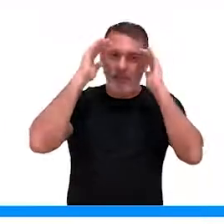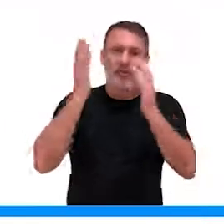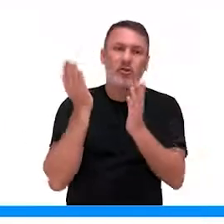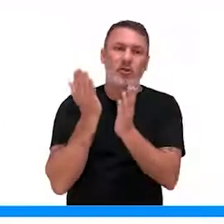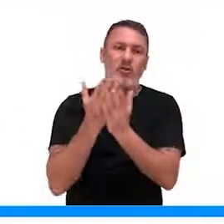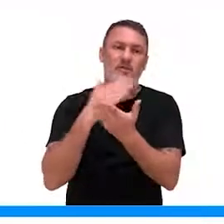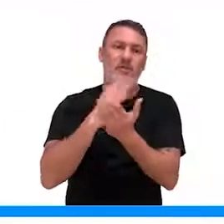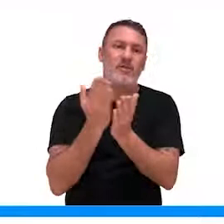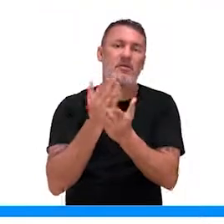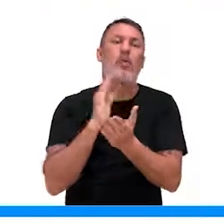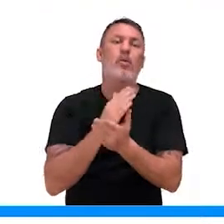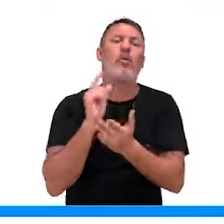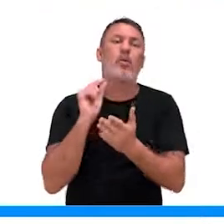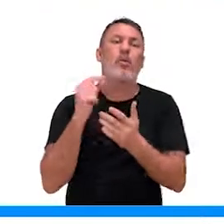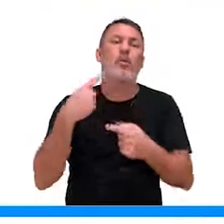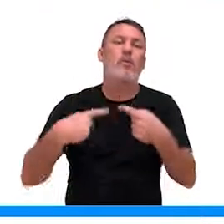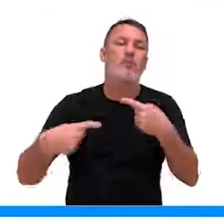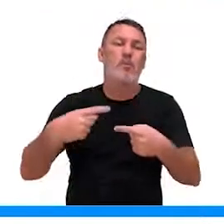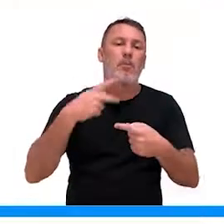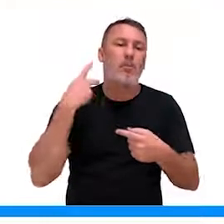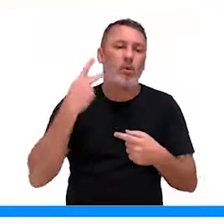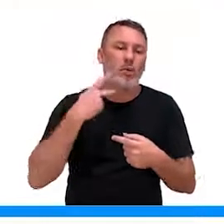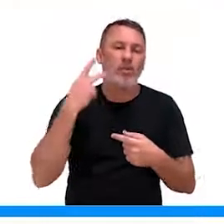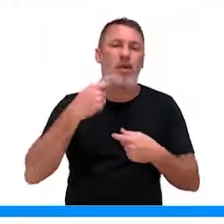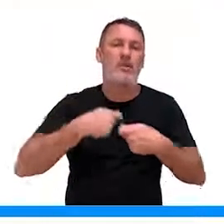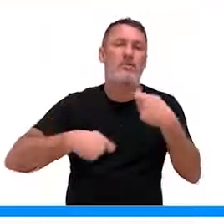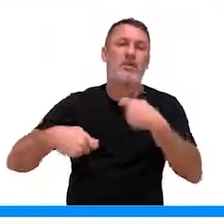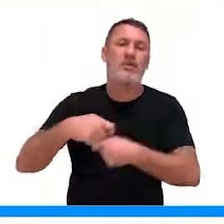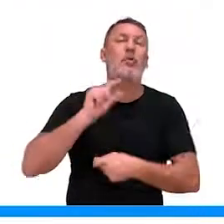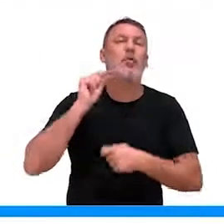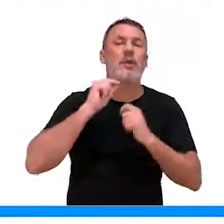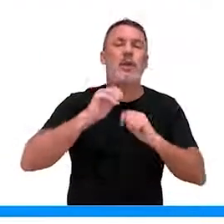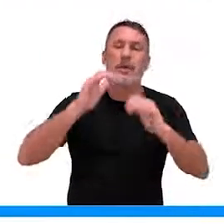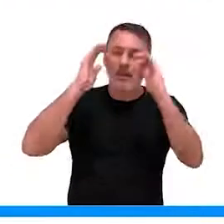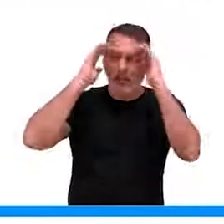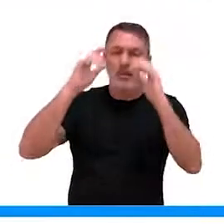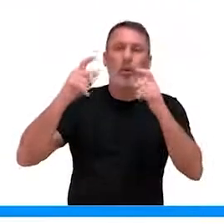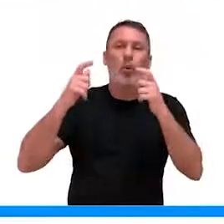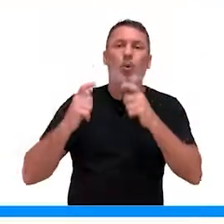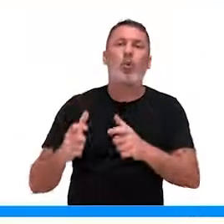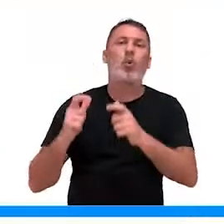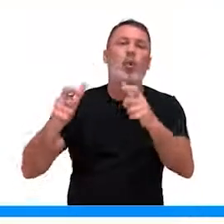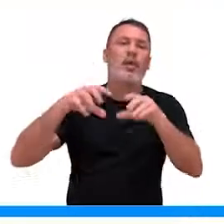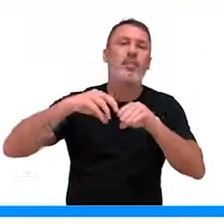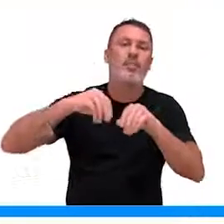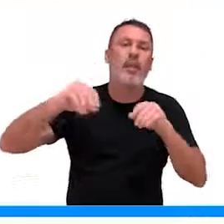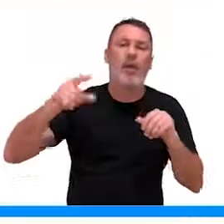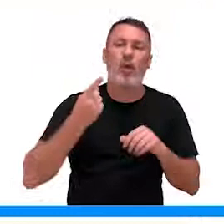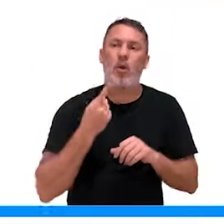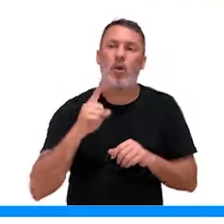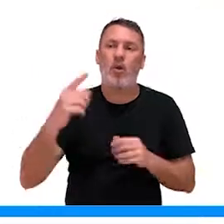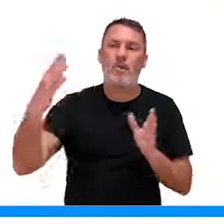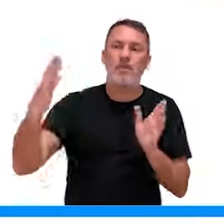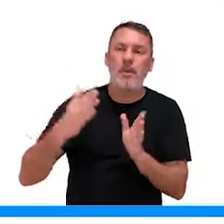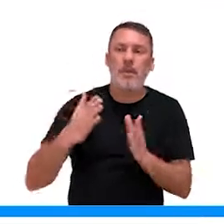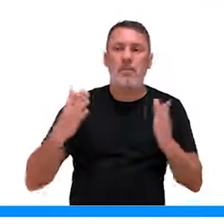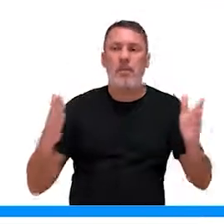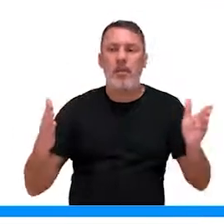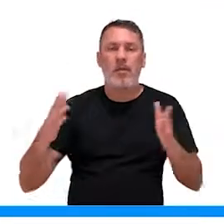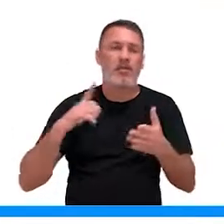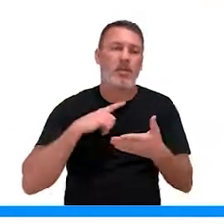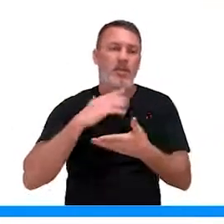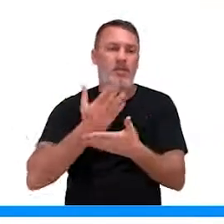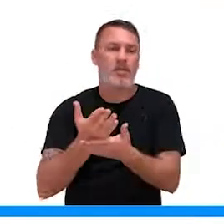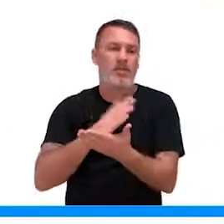política administrativa, ou seja, o respeito à divisão territorial, o respeito ao estabelecimento das unidades federativas no